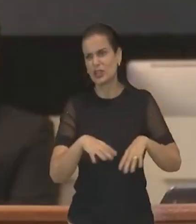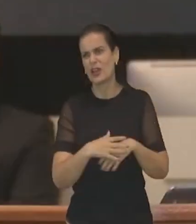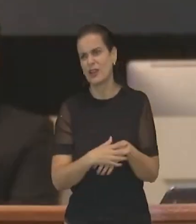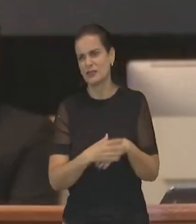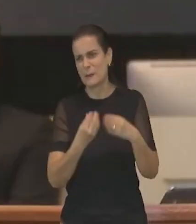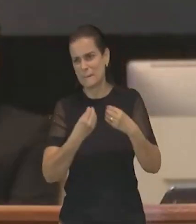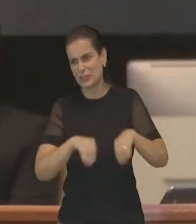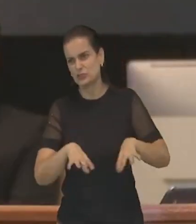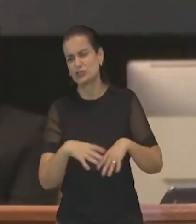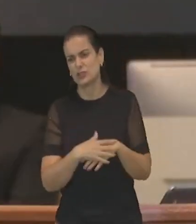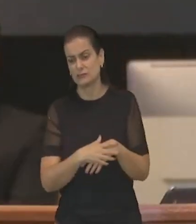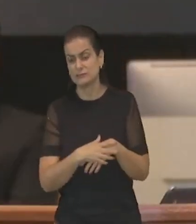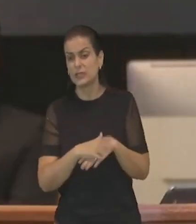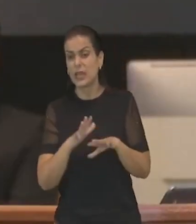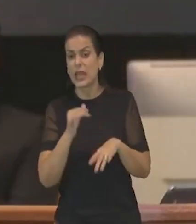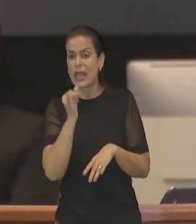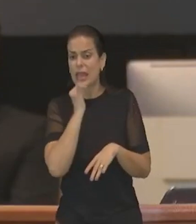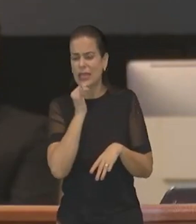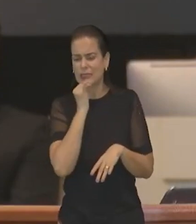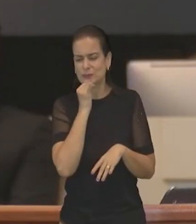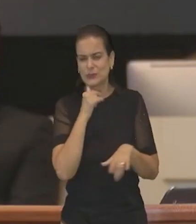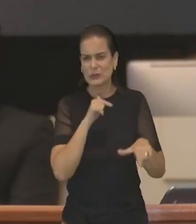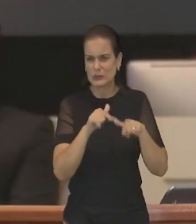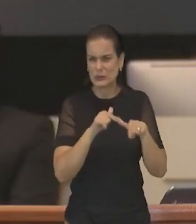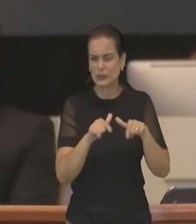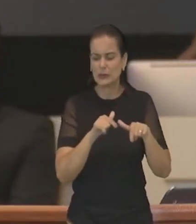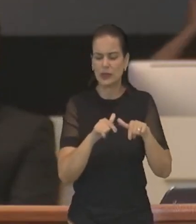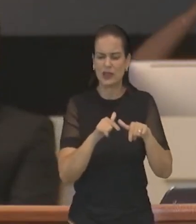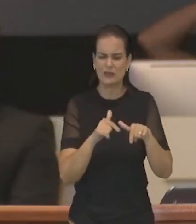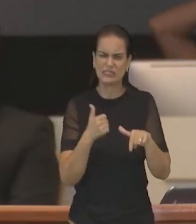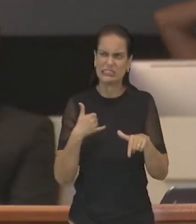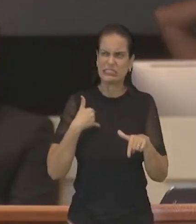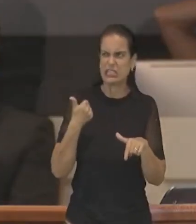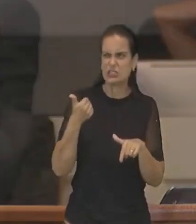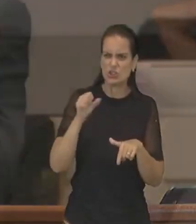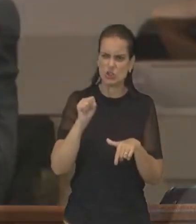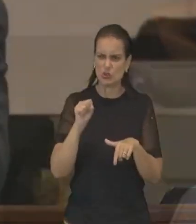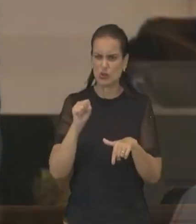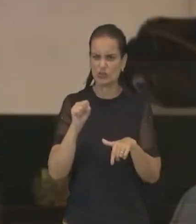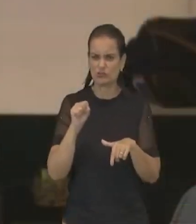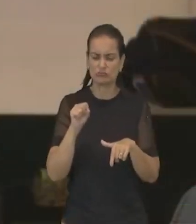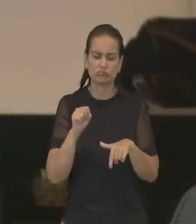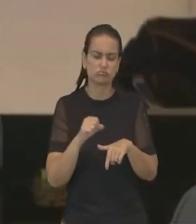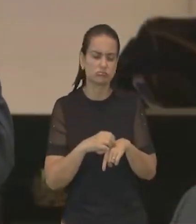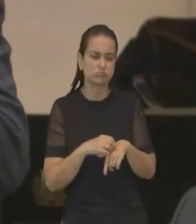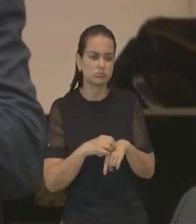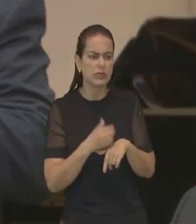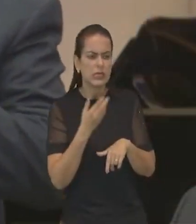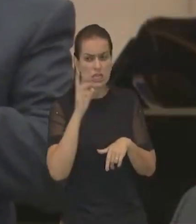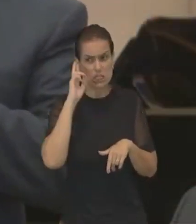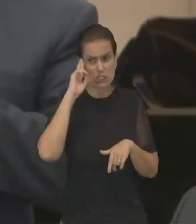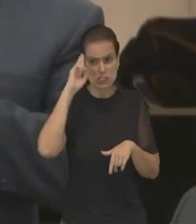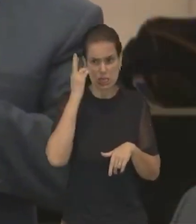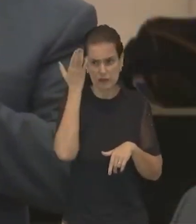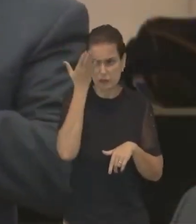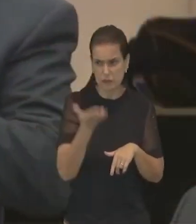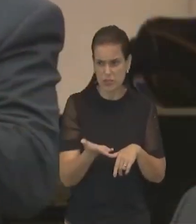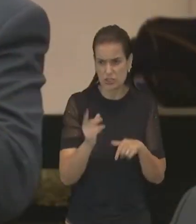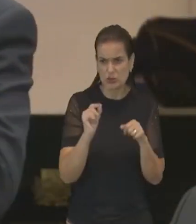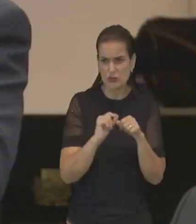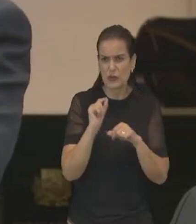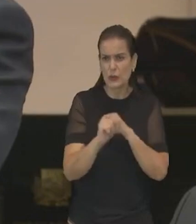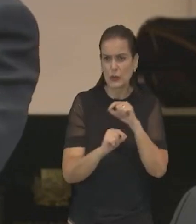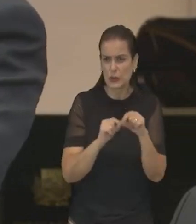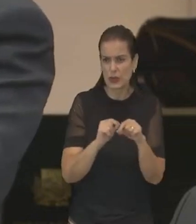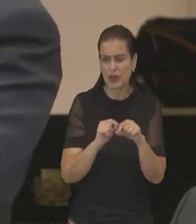com pessoas mais adultas do que eu, era digitador, um dia o chefe pediu que nós fizéssemos a gentileza de